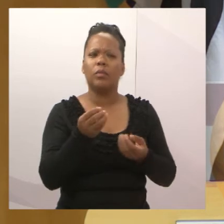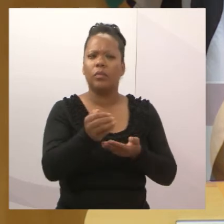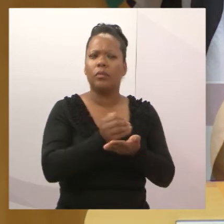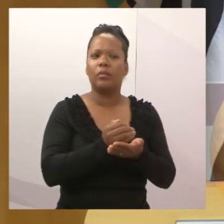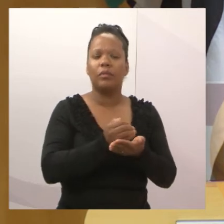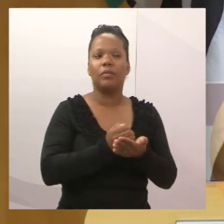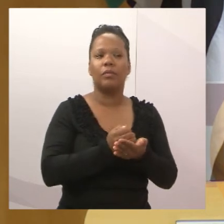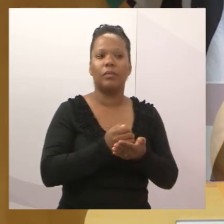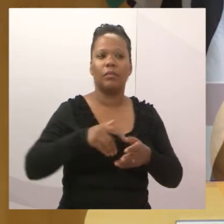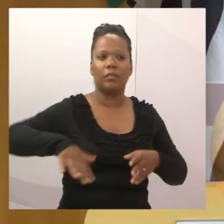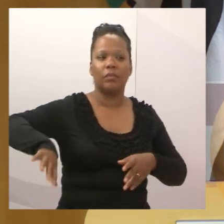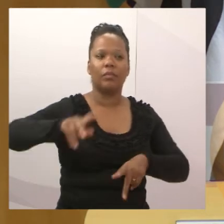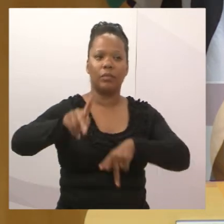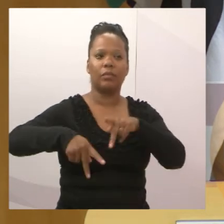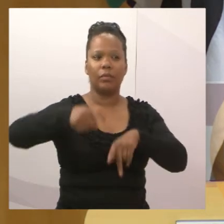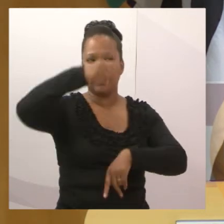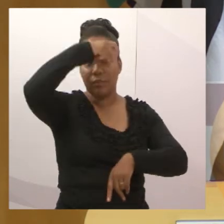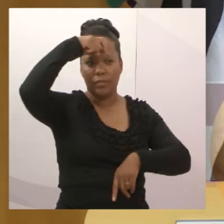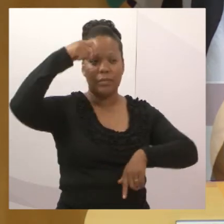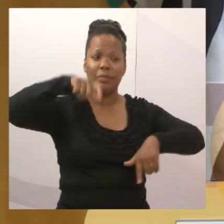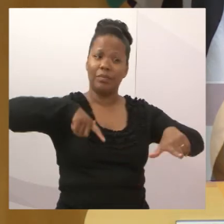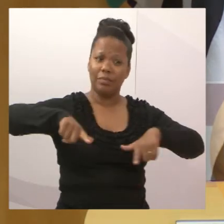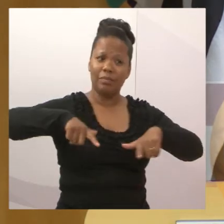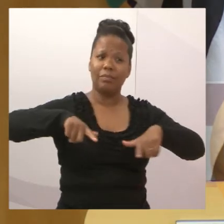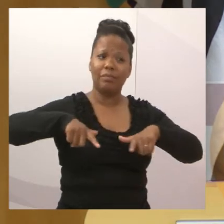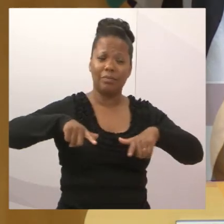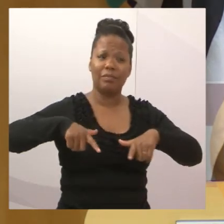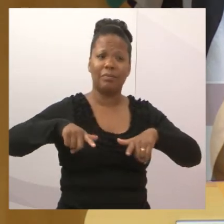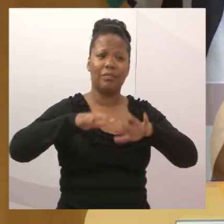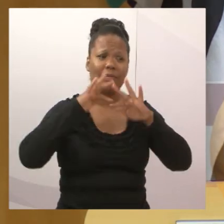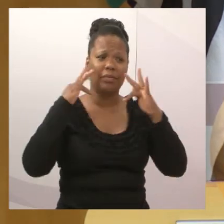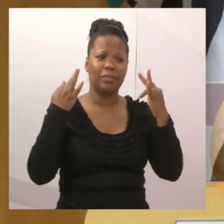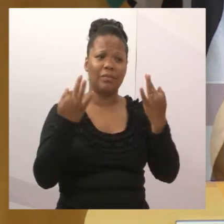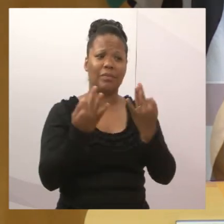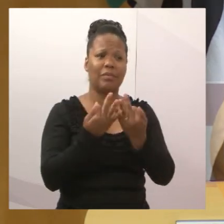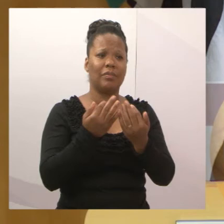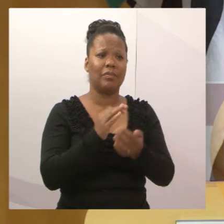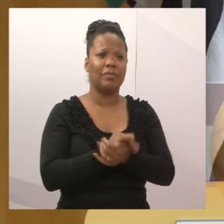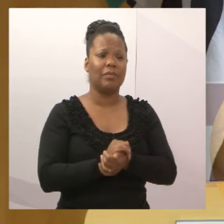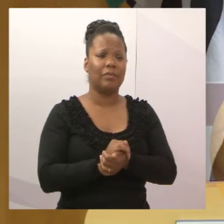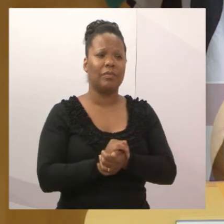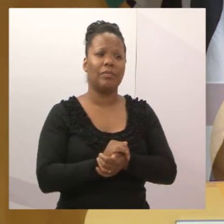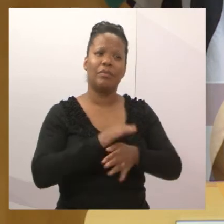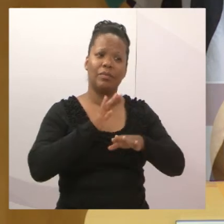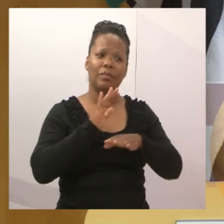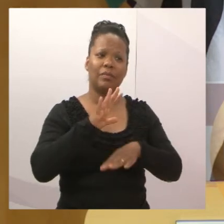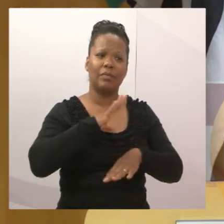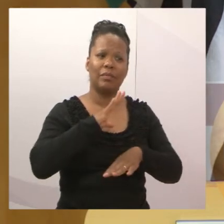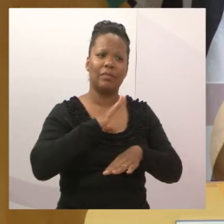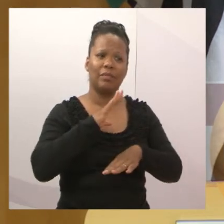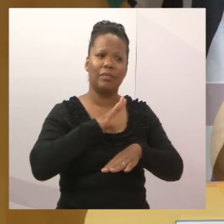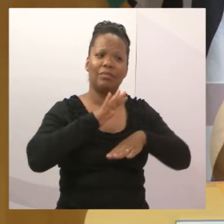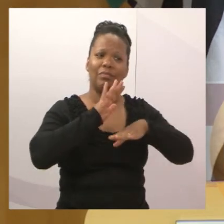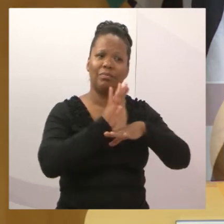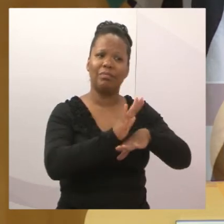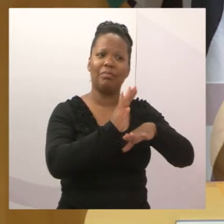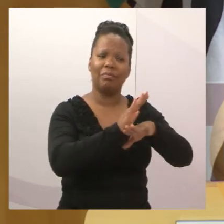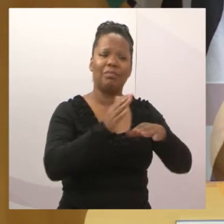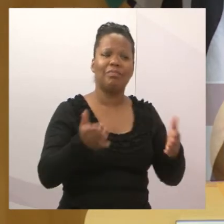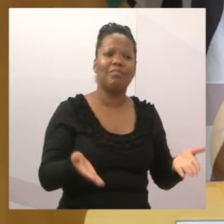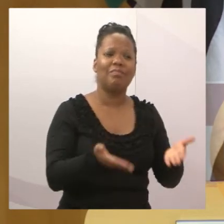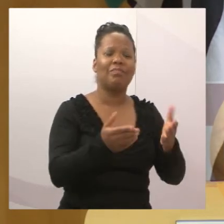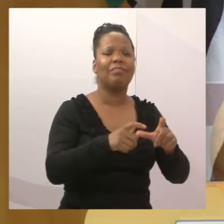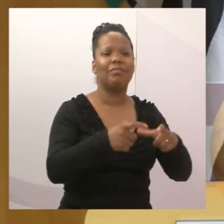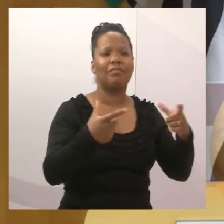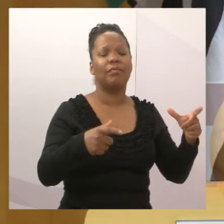trabalhador, com o suor das famílias que ajudam a cidade a crescer, por intermédio